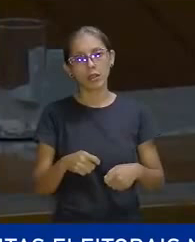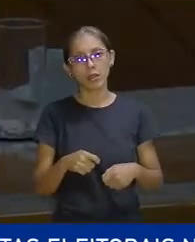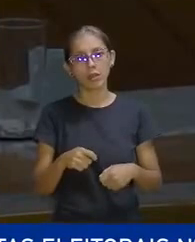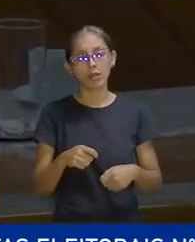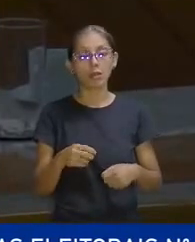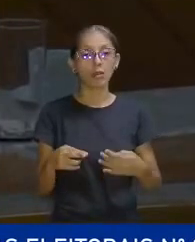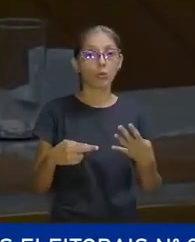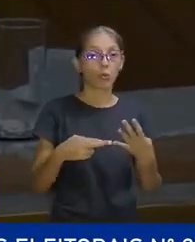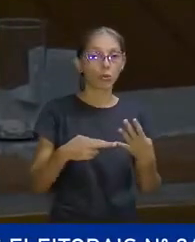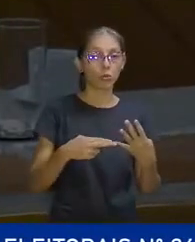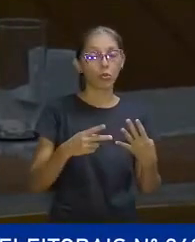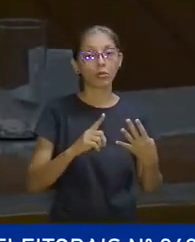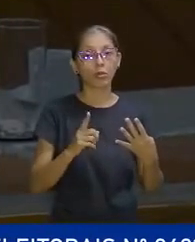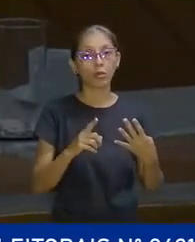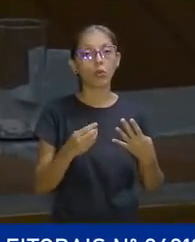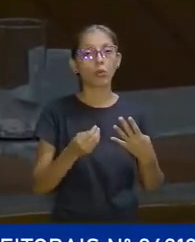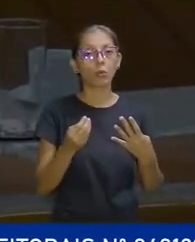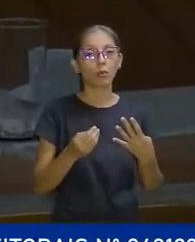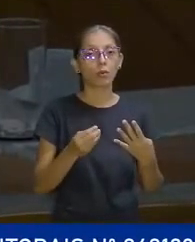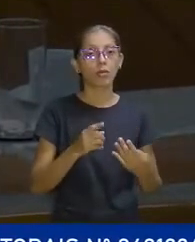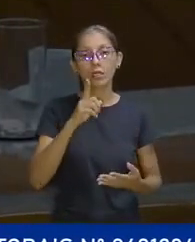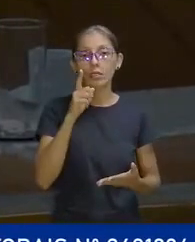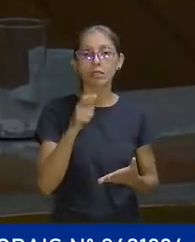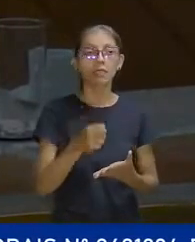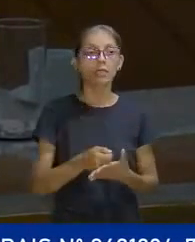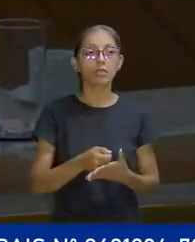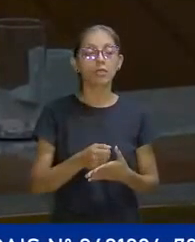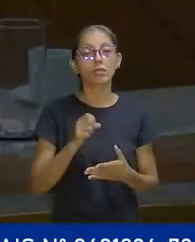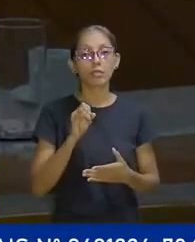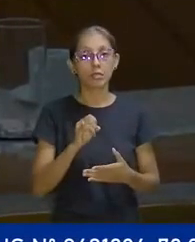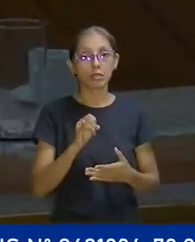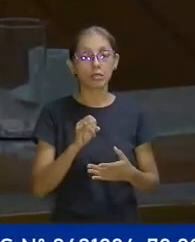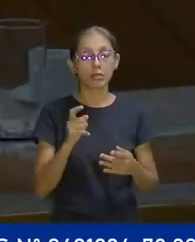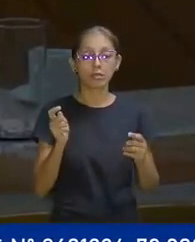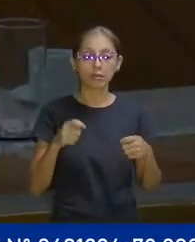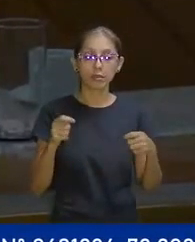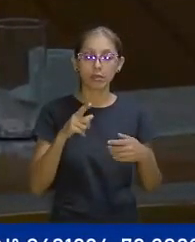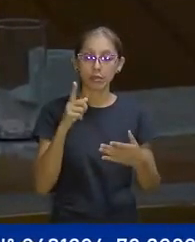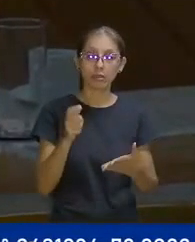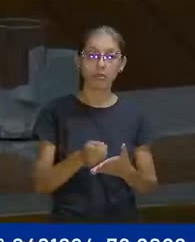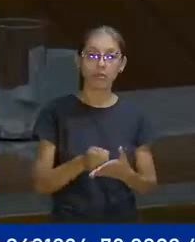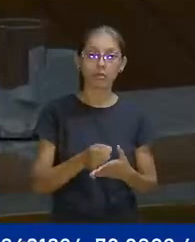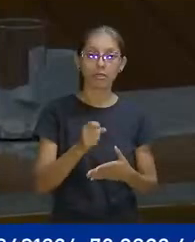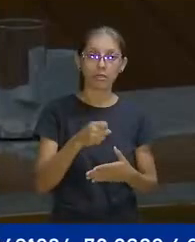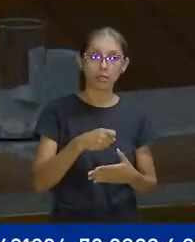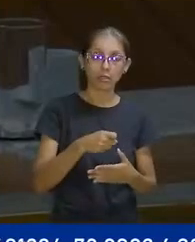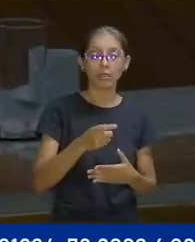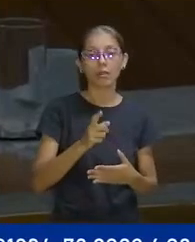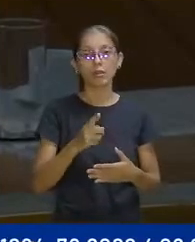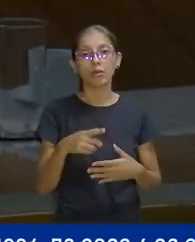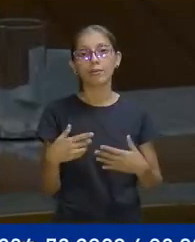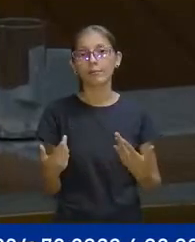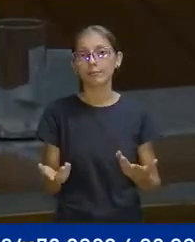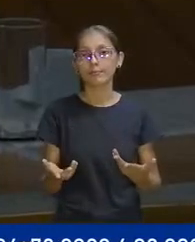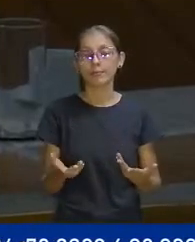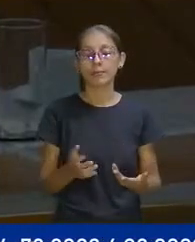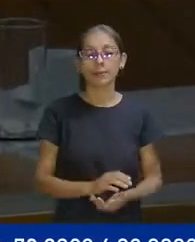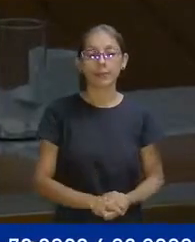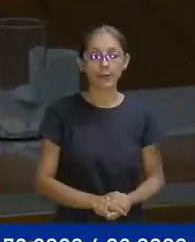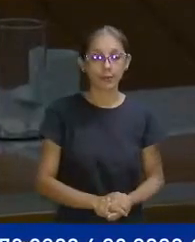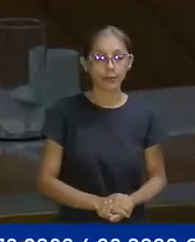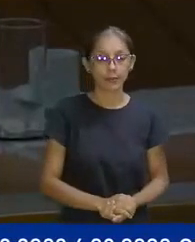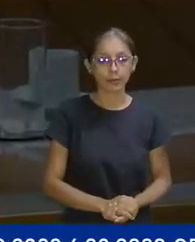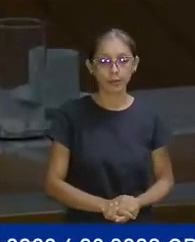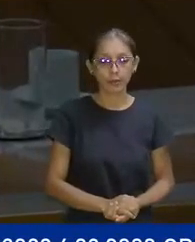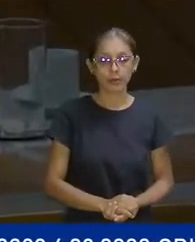reformar e, portanto, modificar a decisão, colocar outra decisão no lugar, quando não é erro em judicando, em procedendo,